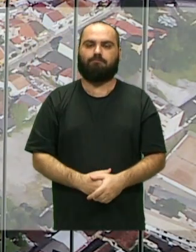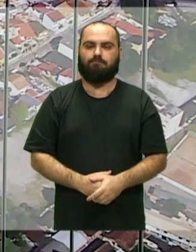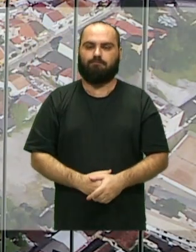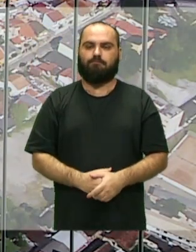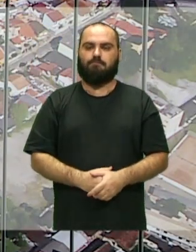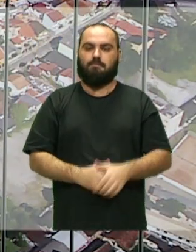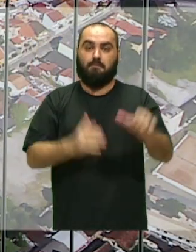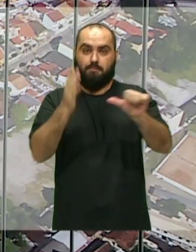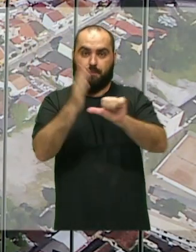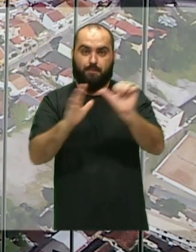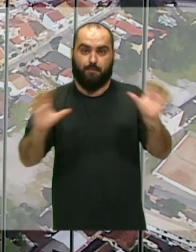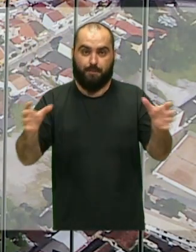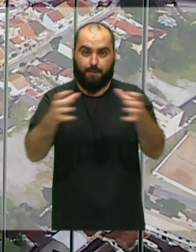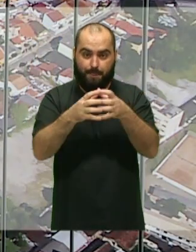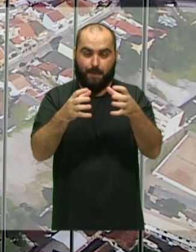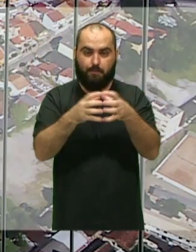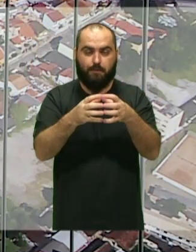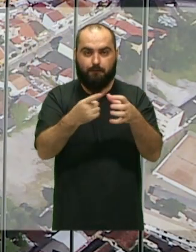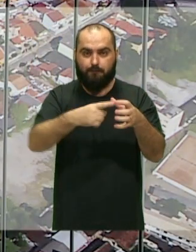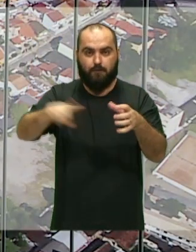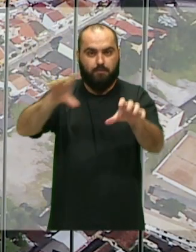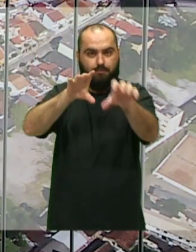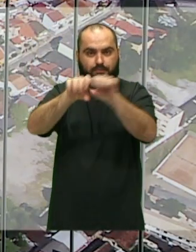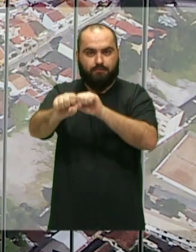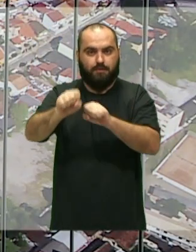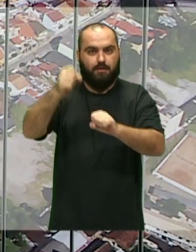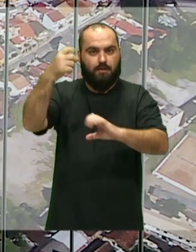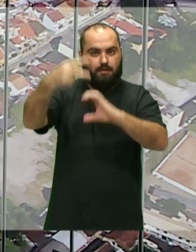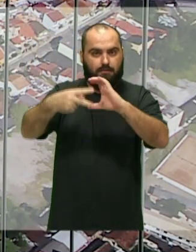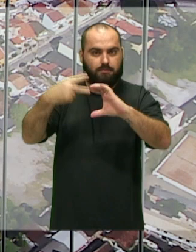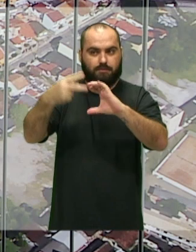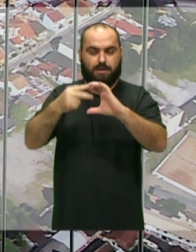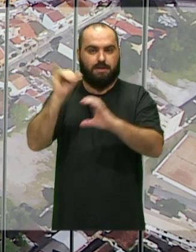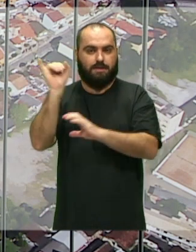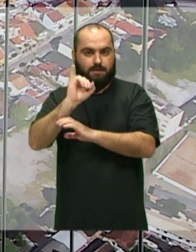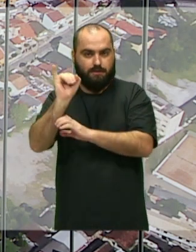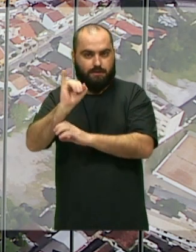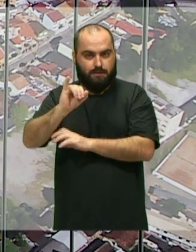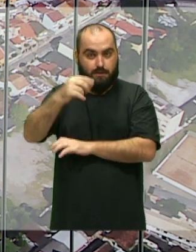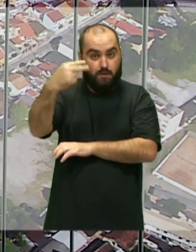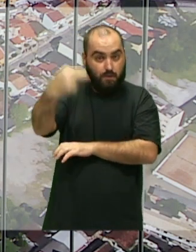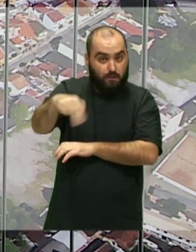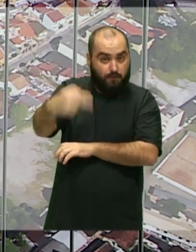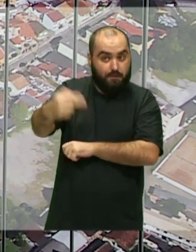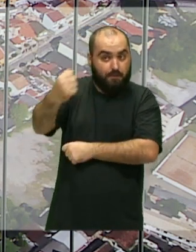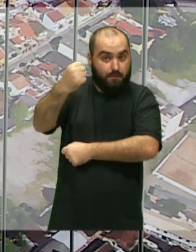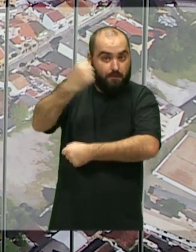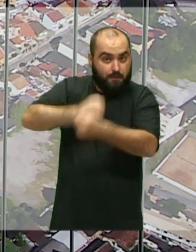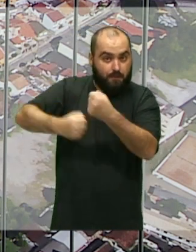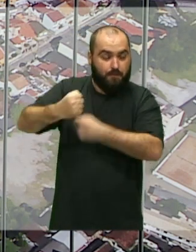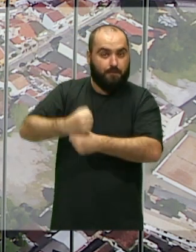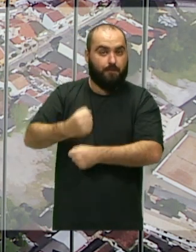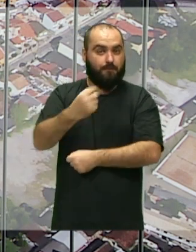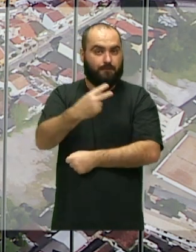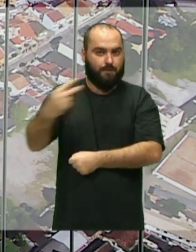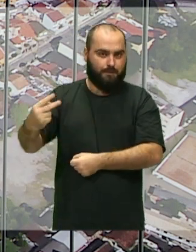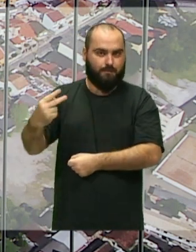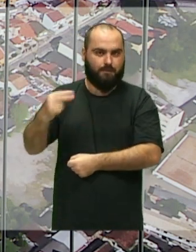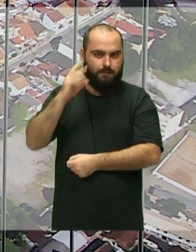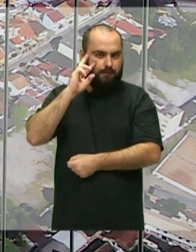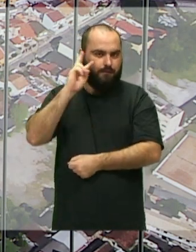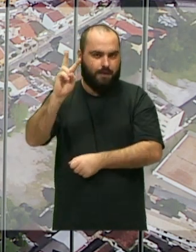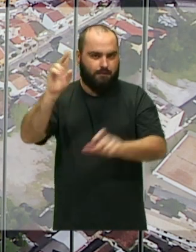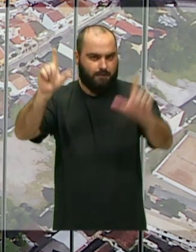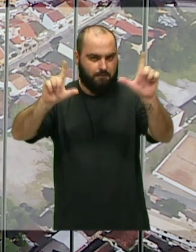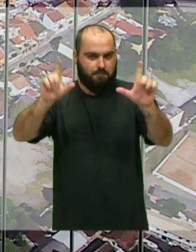turma de vereadores Mirins foi diplomada pela câmara de vereadores de Itajaí em novembro de 2022 acompanhe na